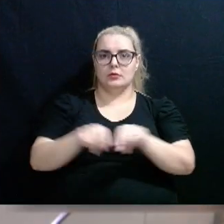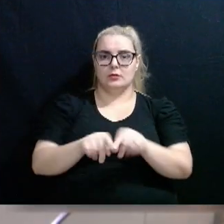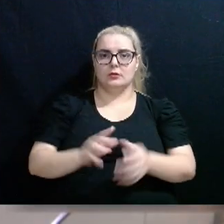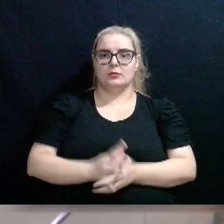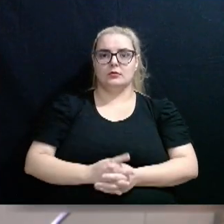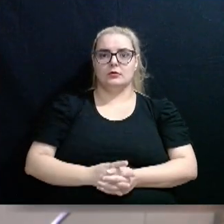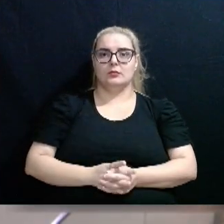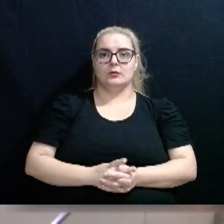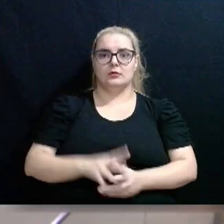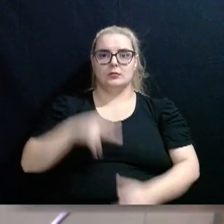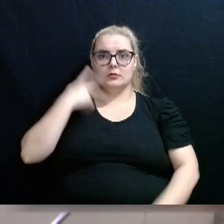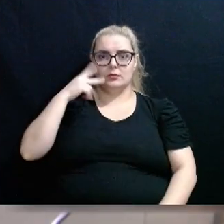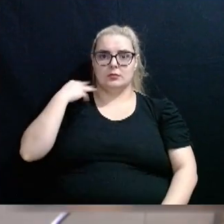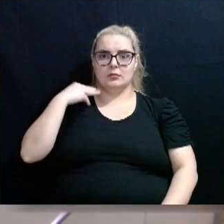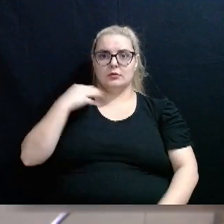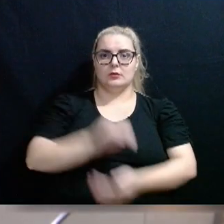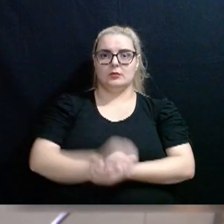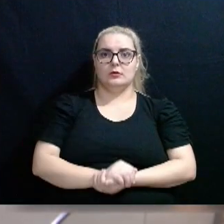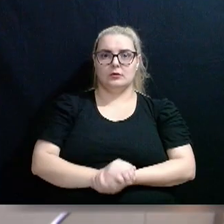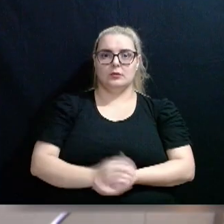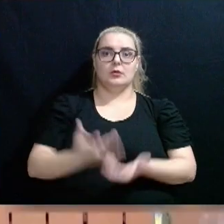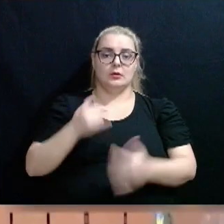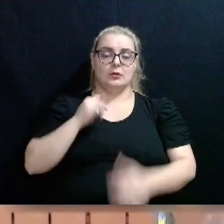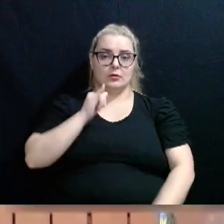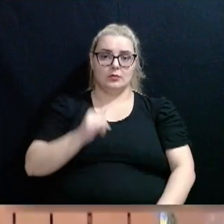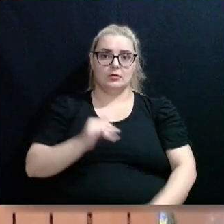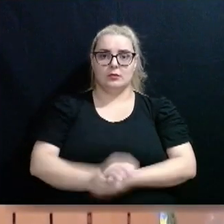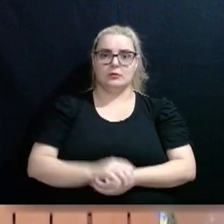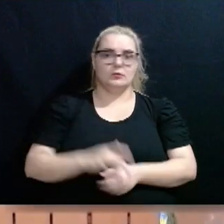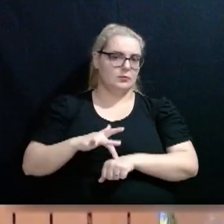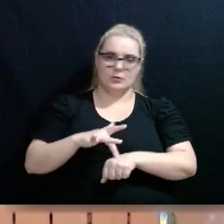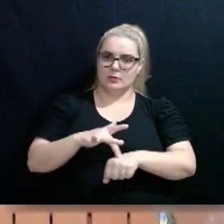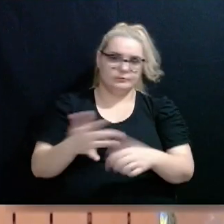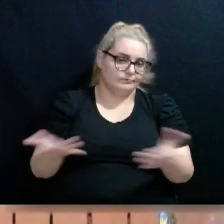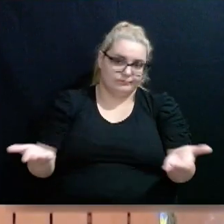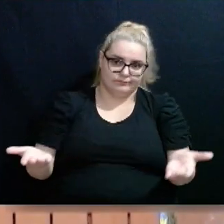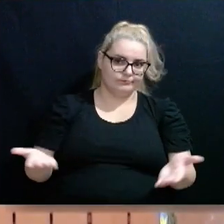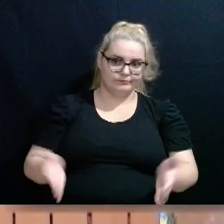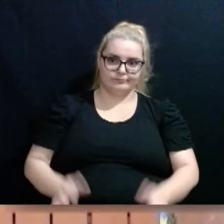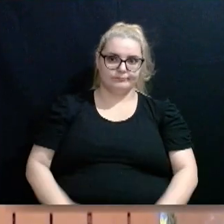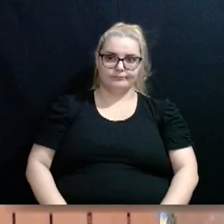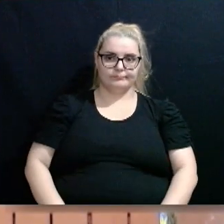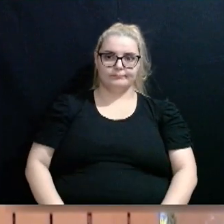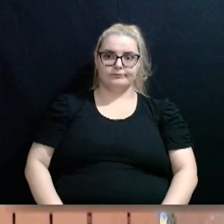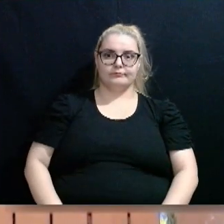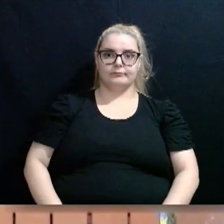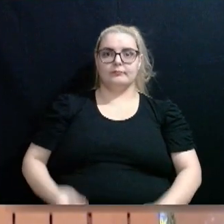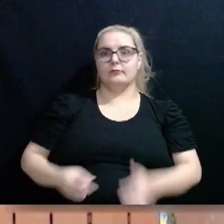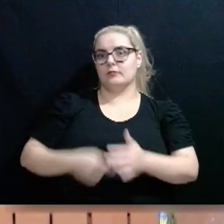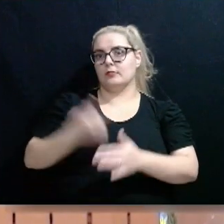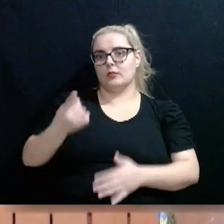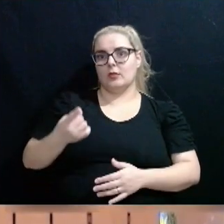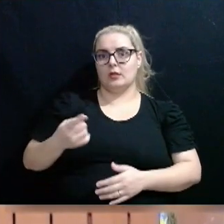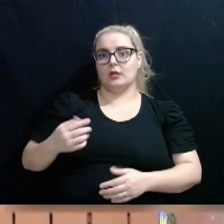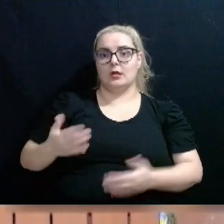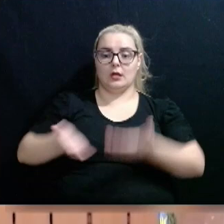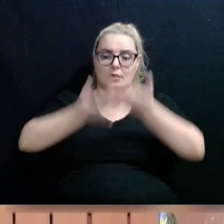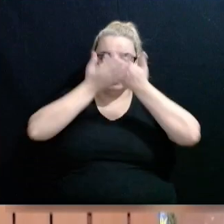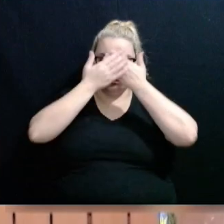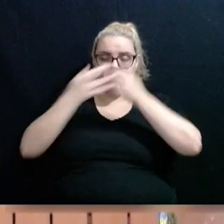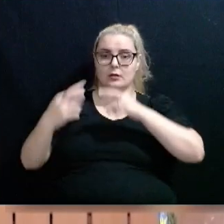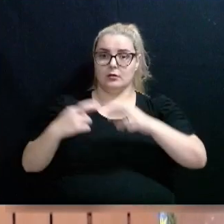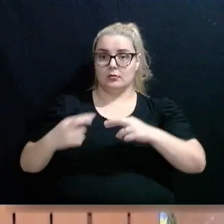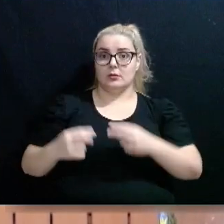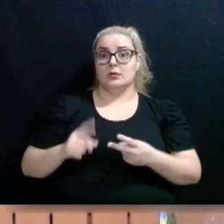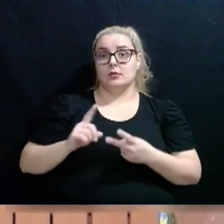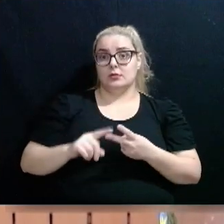Mariana Conte? Eu quero dizer assim que é um absurdo, na verdade, primeiro a negação de vistas e segundo com relação à aprovação